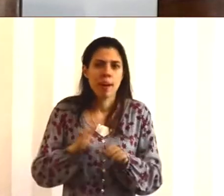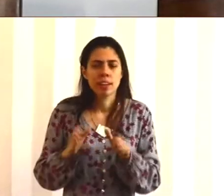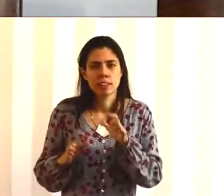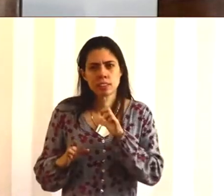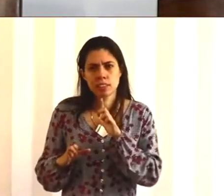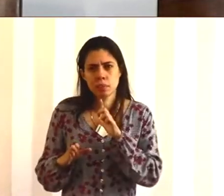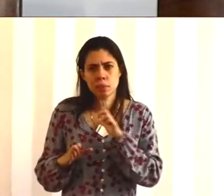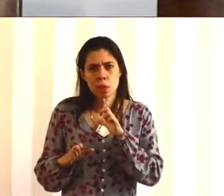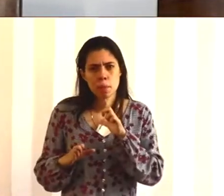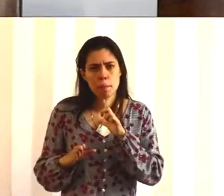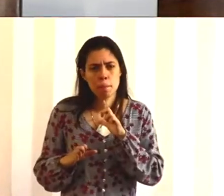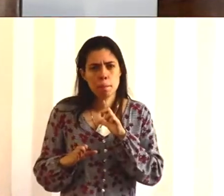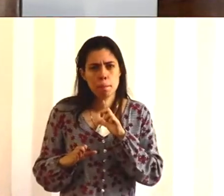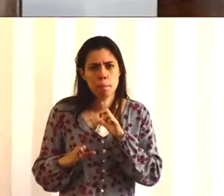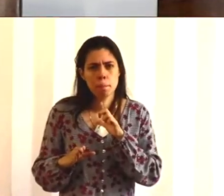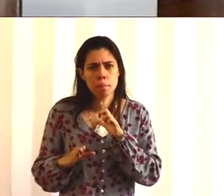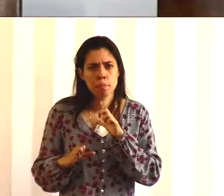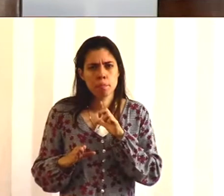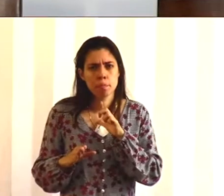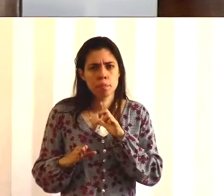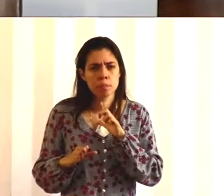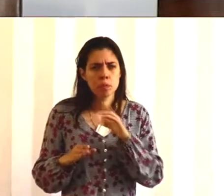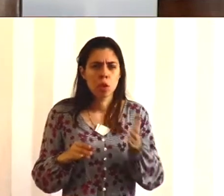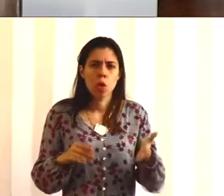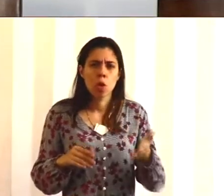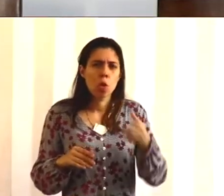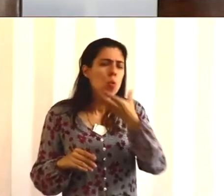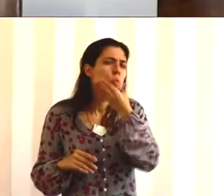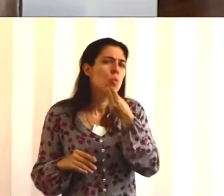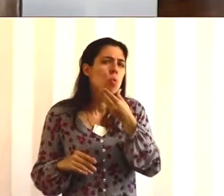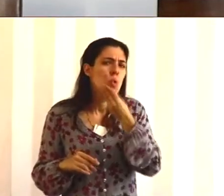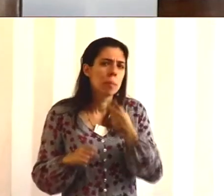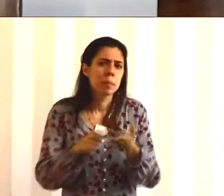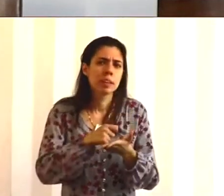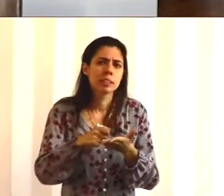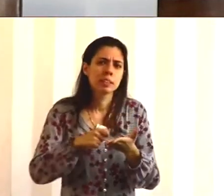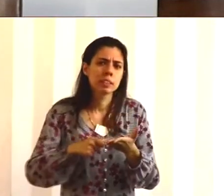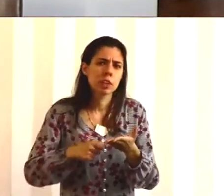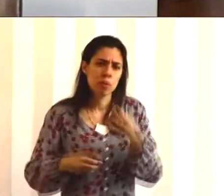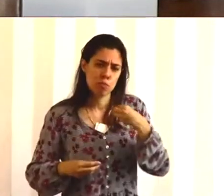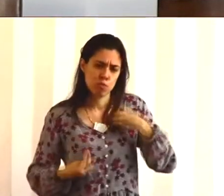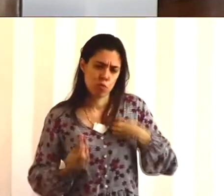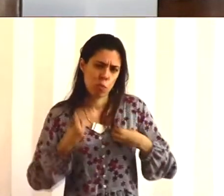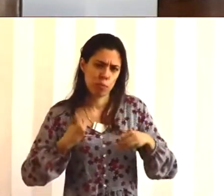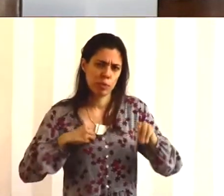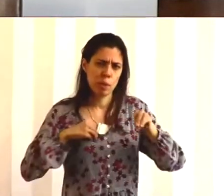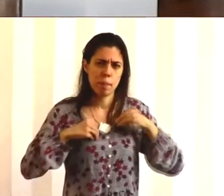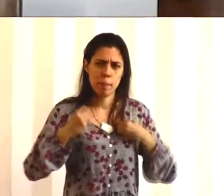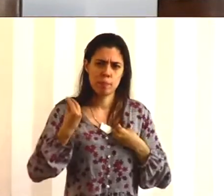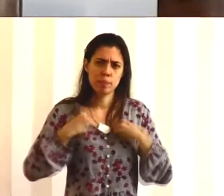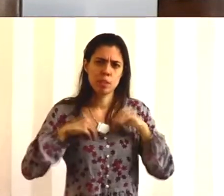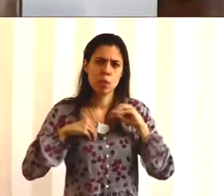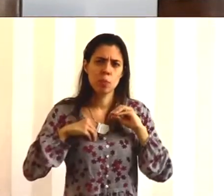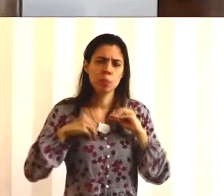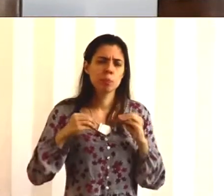livro sobre depressão, A Tenebrosa Noite da Alma, ele vai escrever as